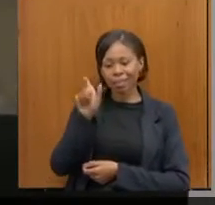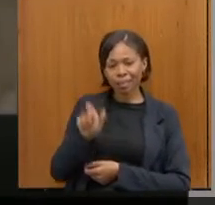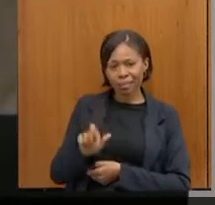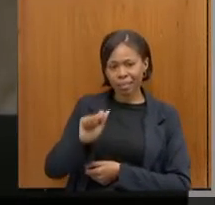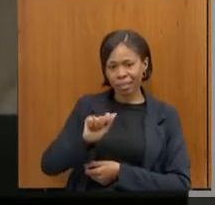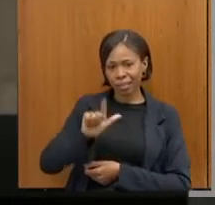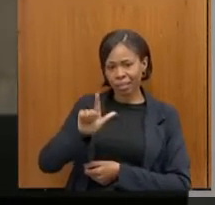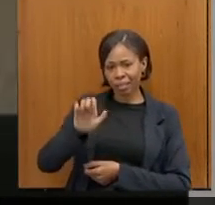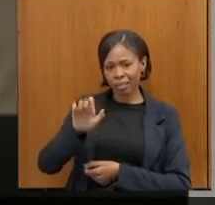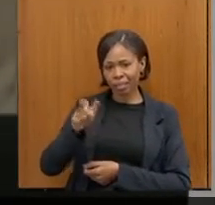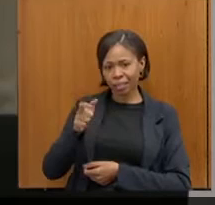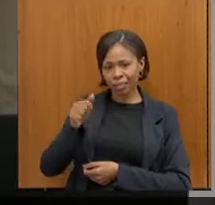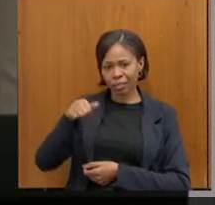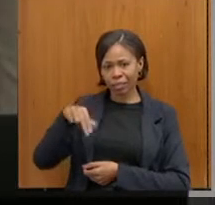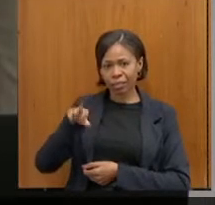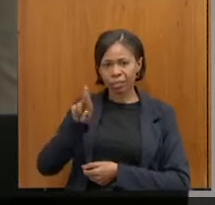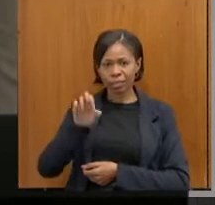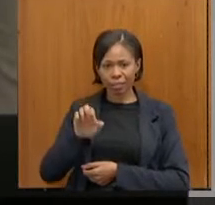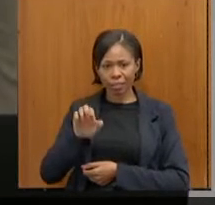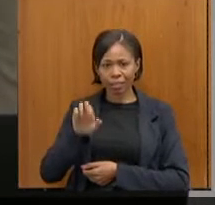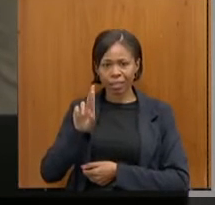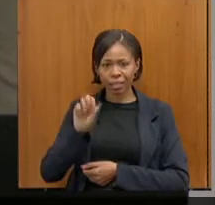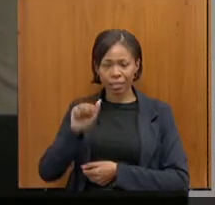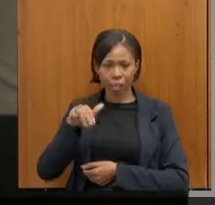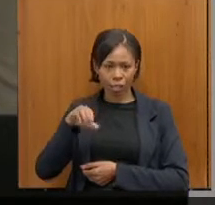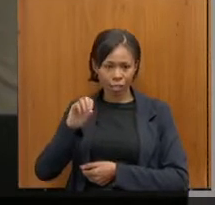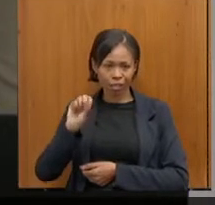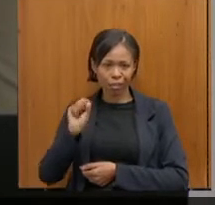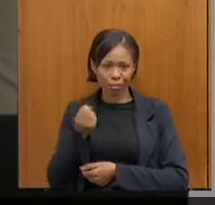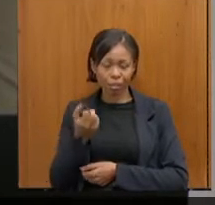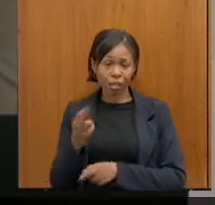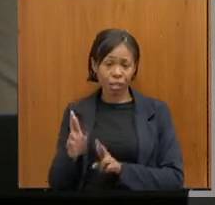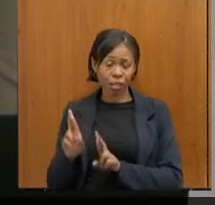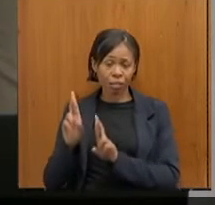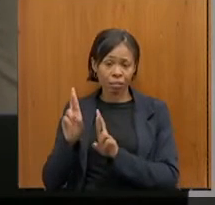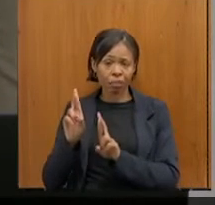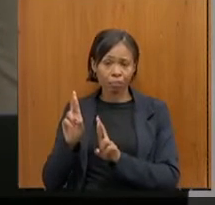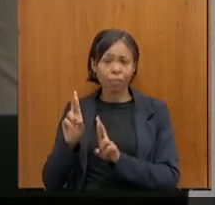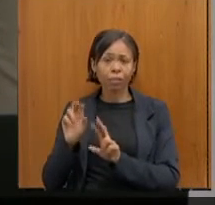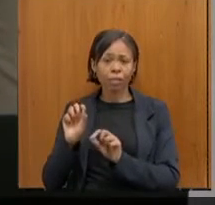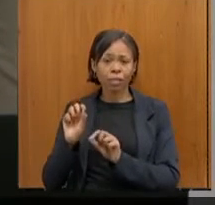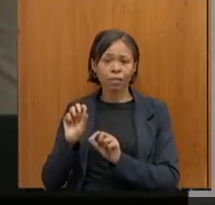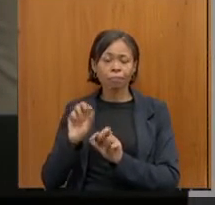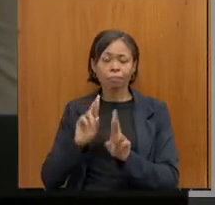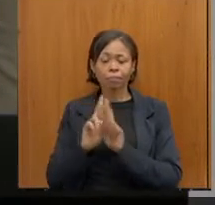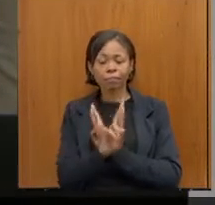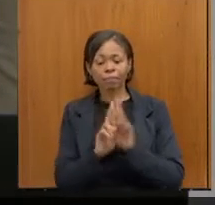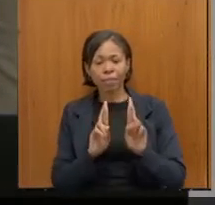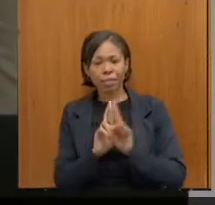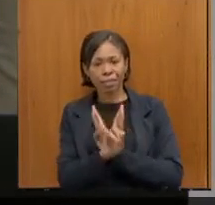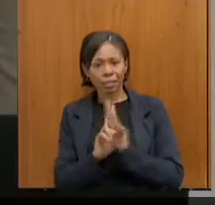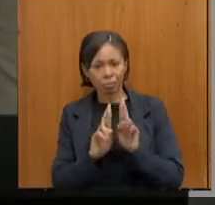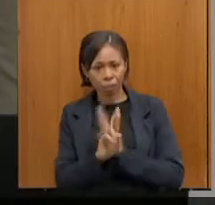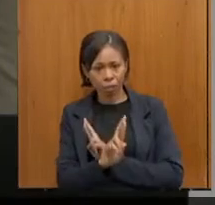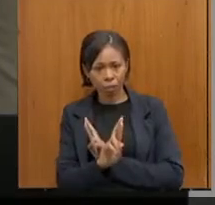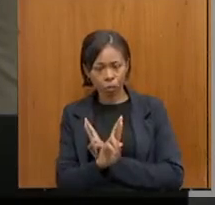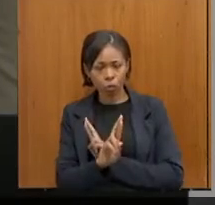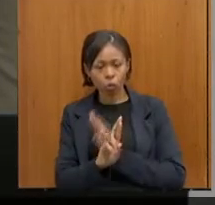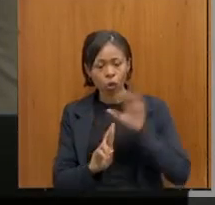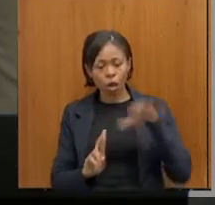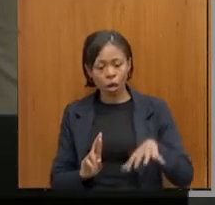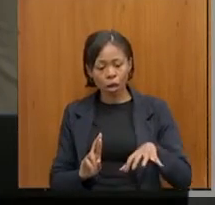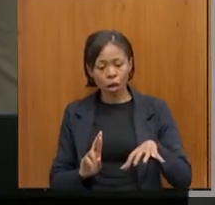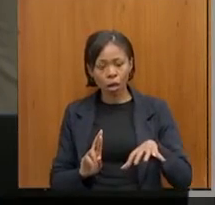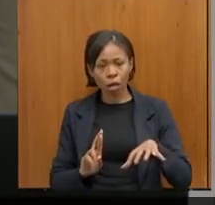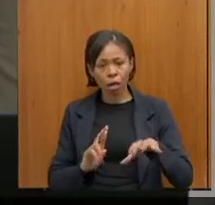fará entre outras funções a função de relacionamento entre a instituição Cemig